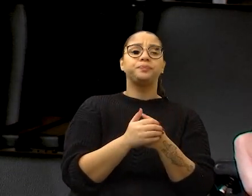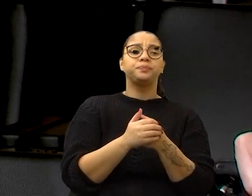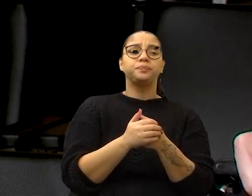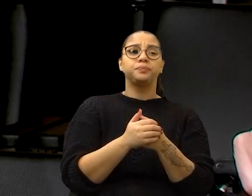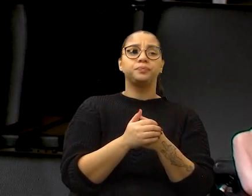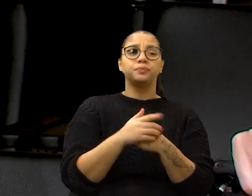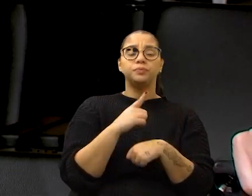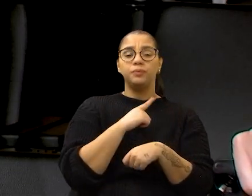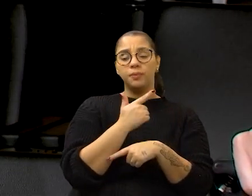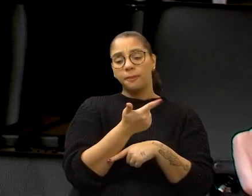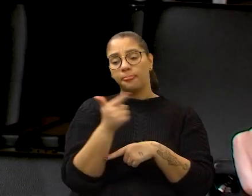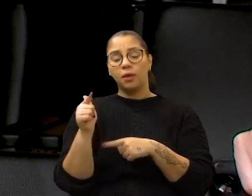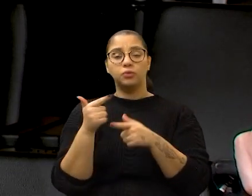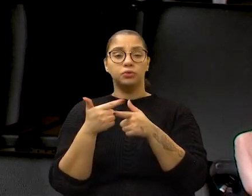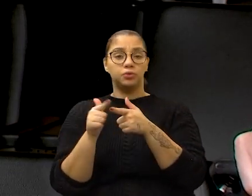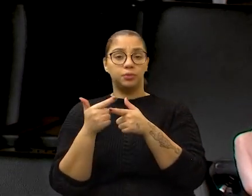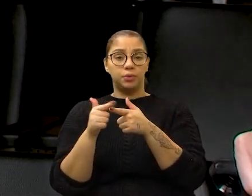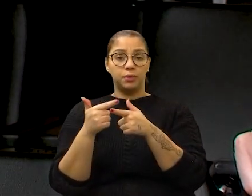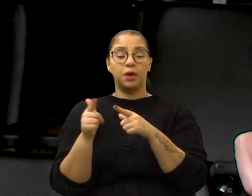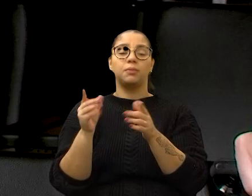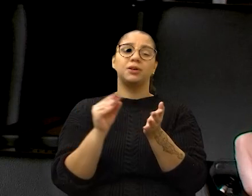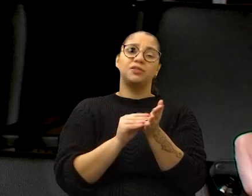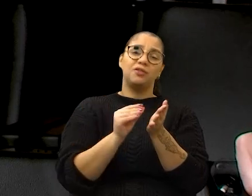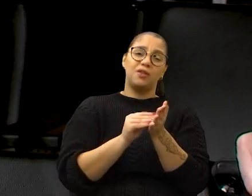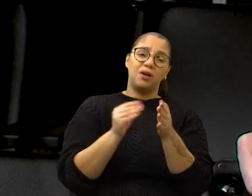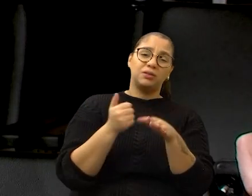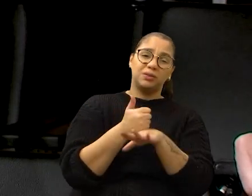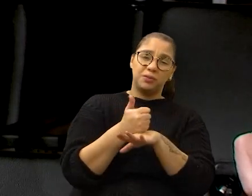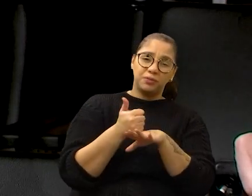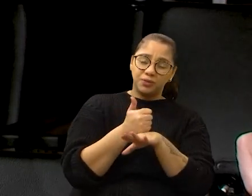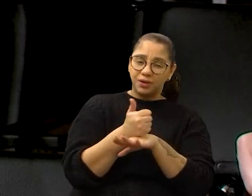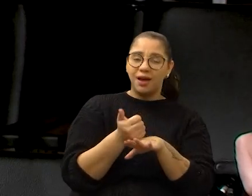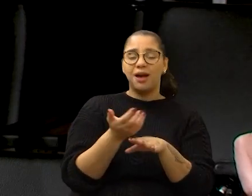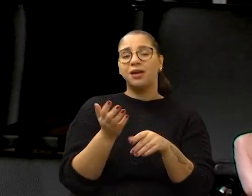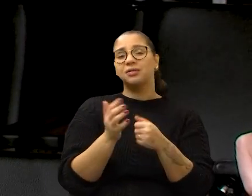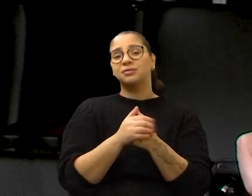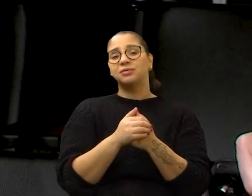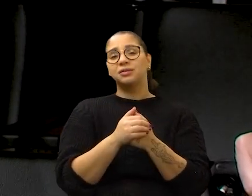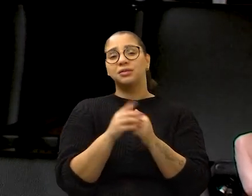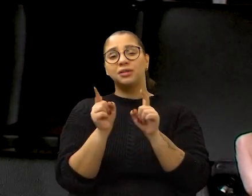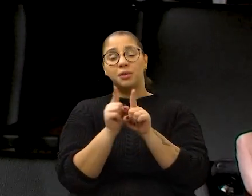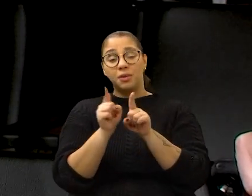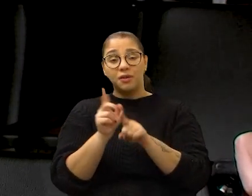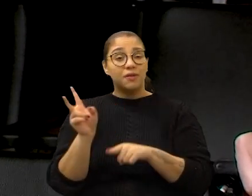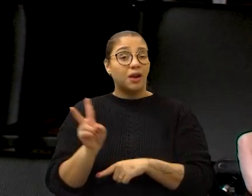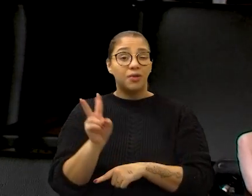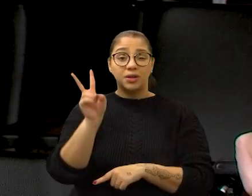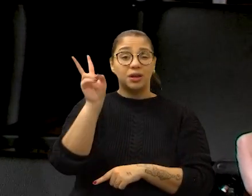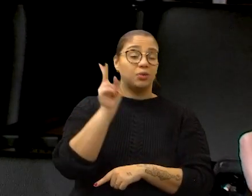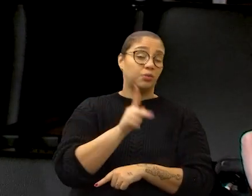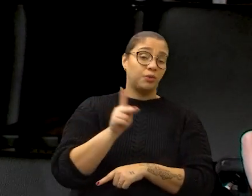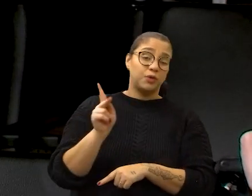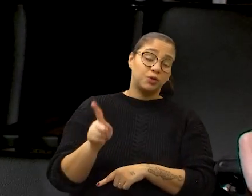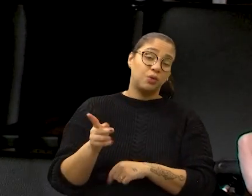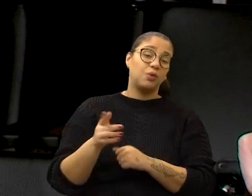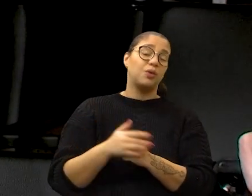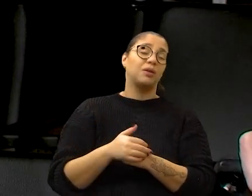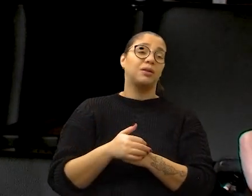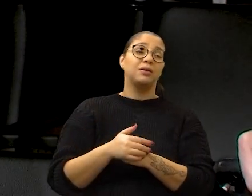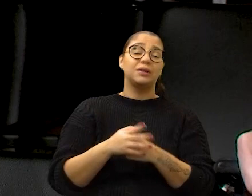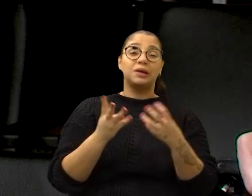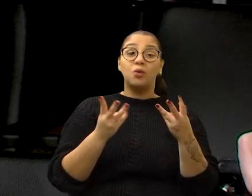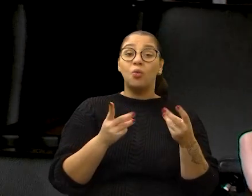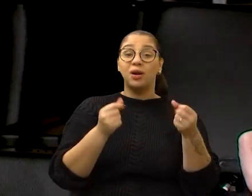por outros problemas, falta de profissionais, né? A valorização do professor, que